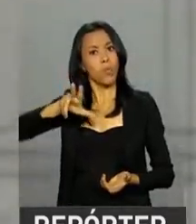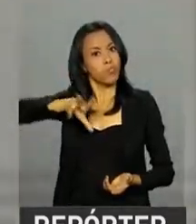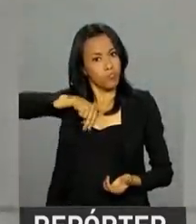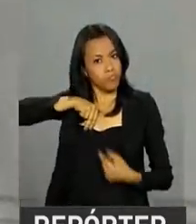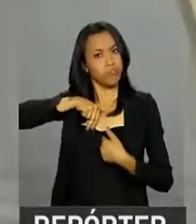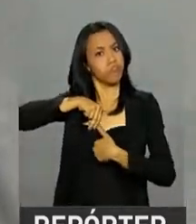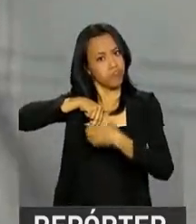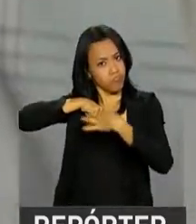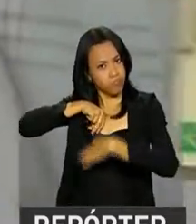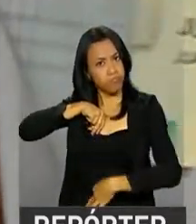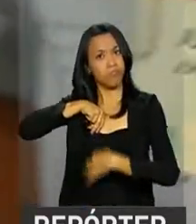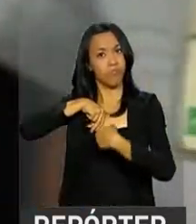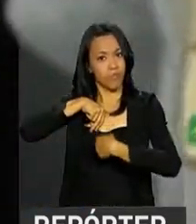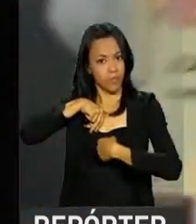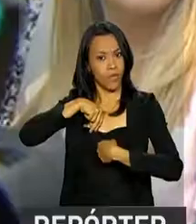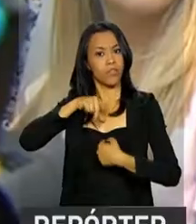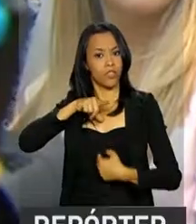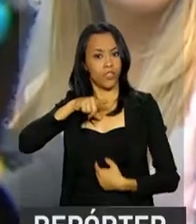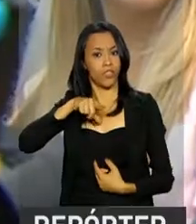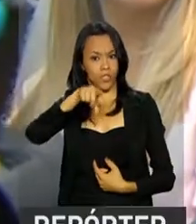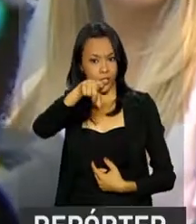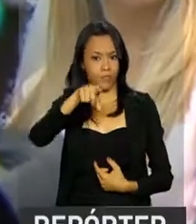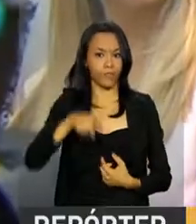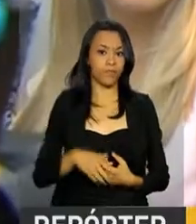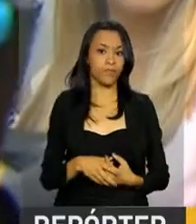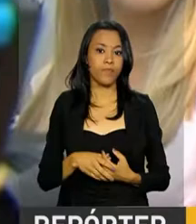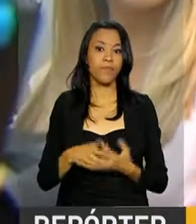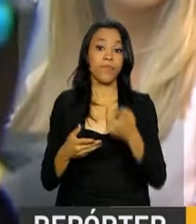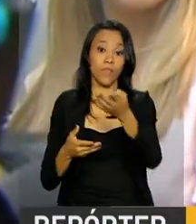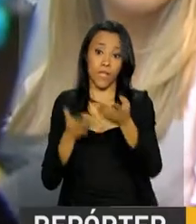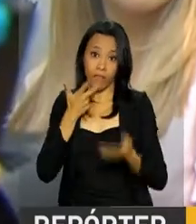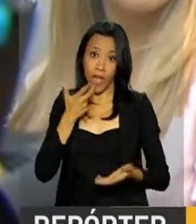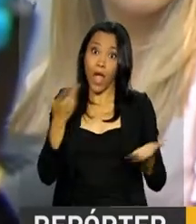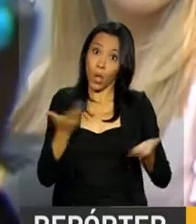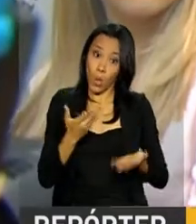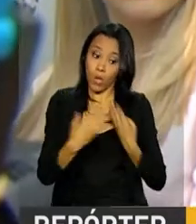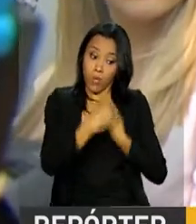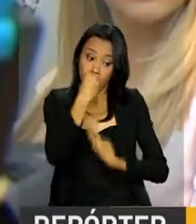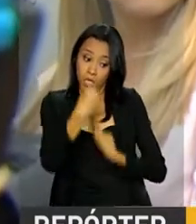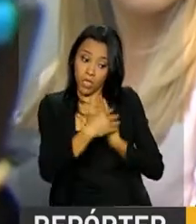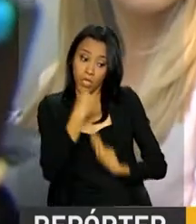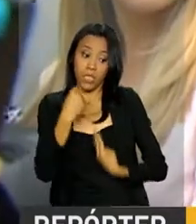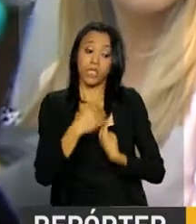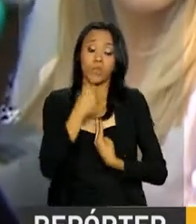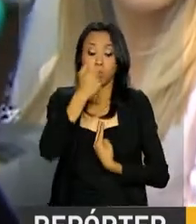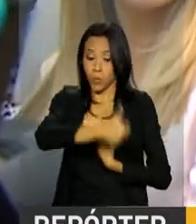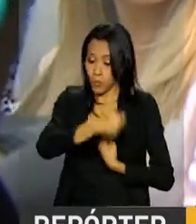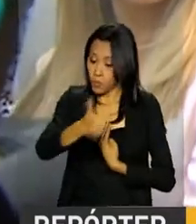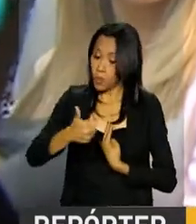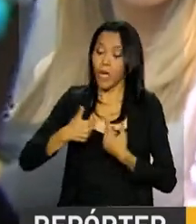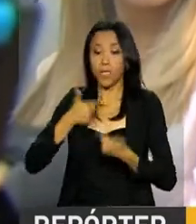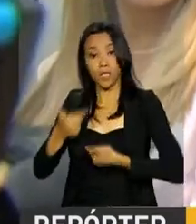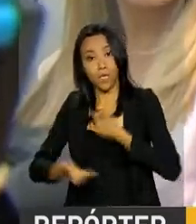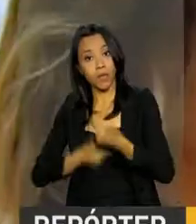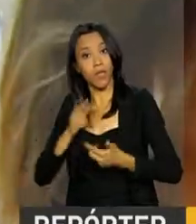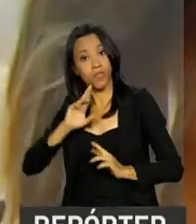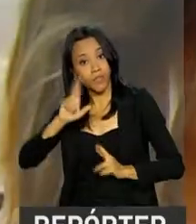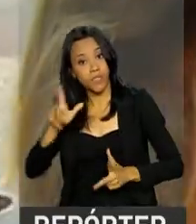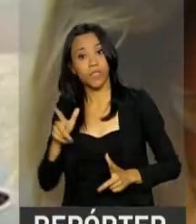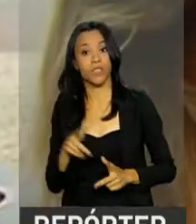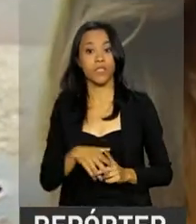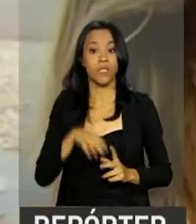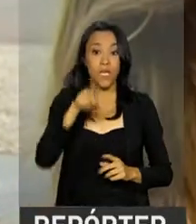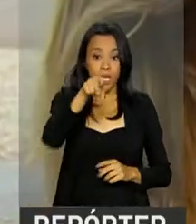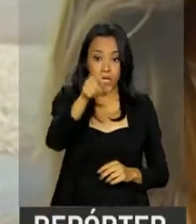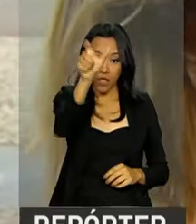crachá e certificação do cadastro. Agora que vai ser orientado todos nós a trabalhar de outra forma. Para